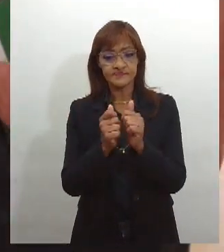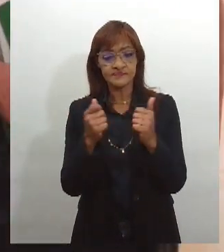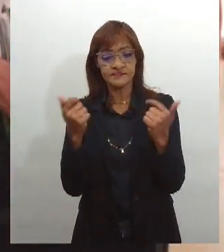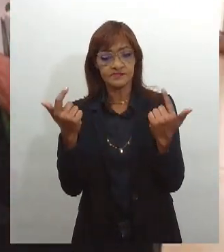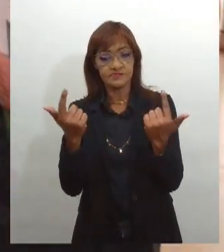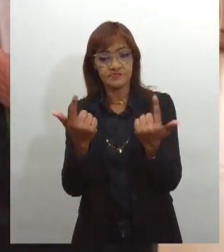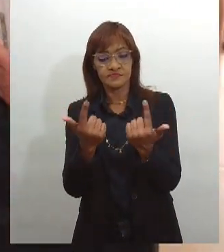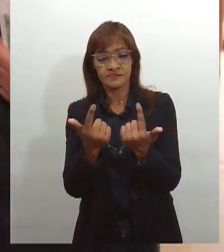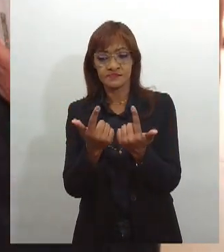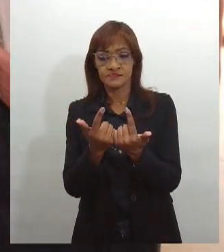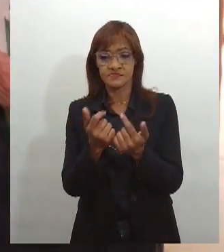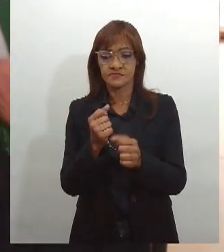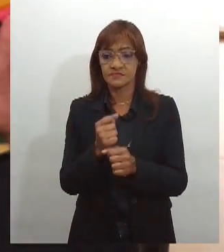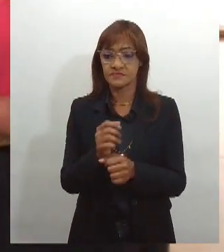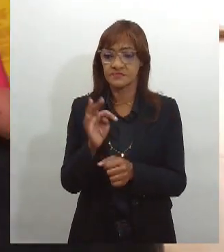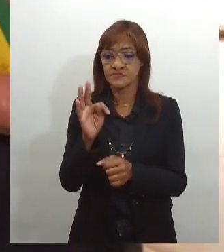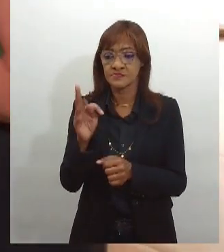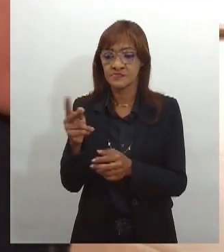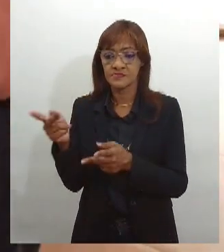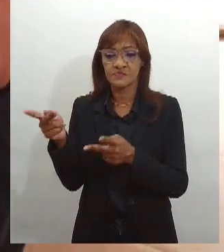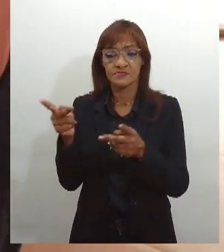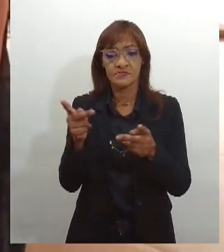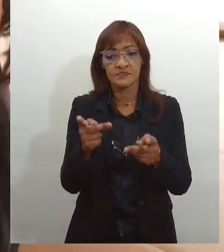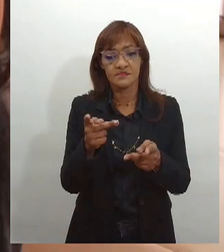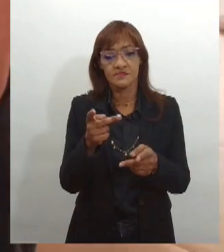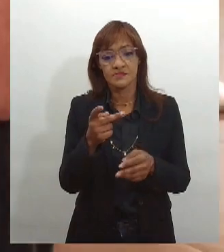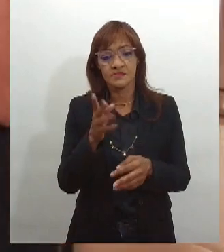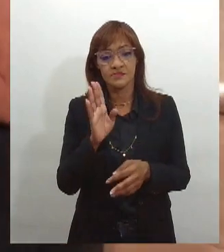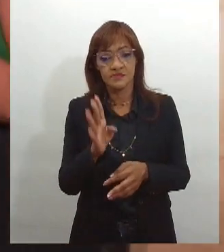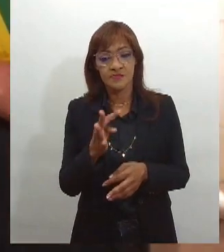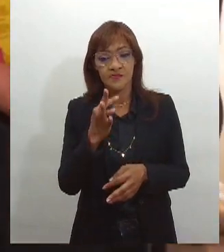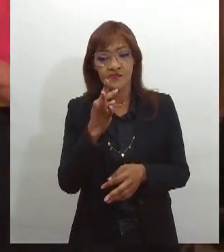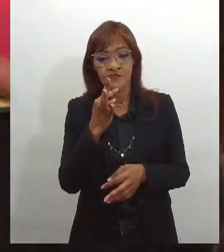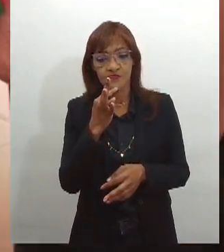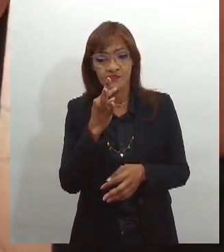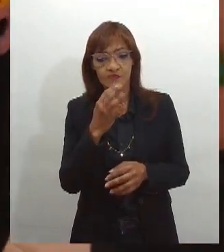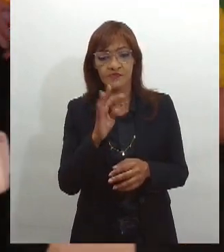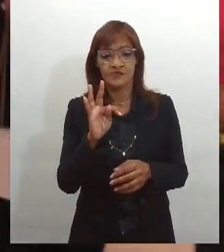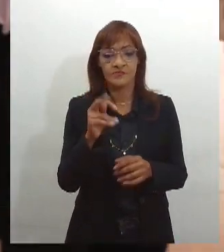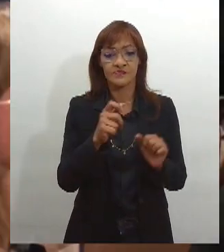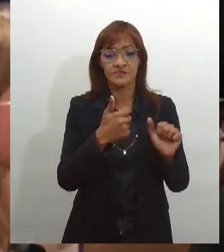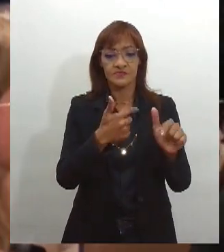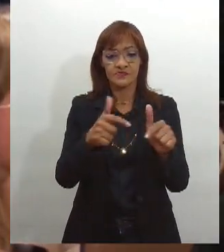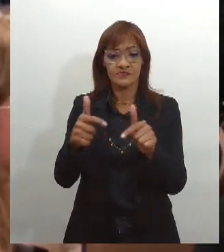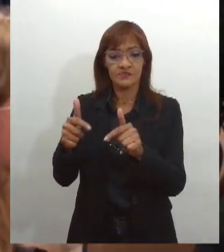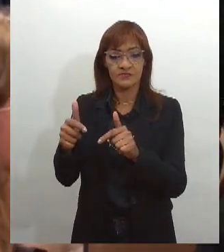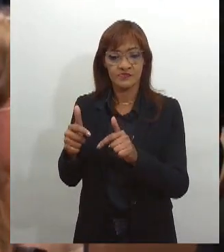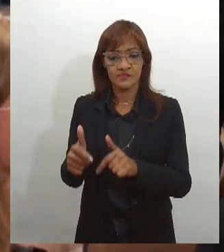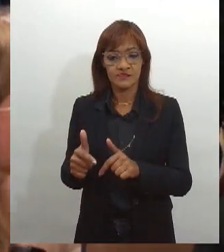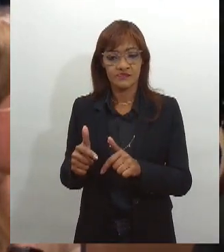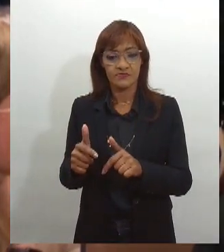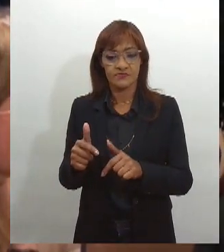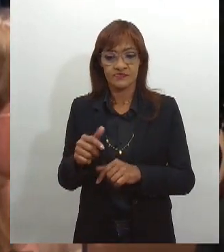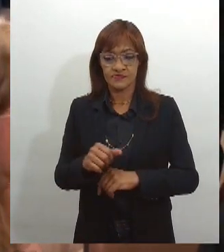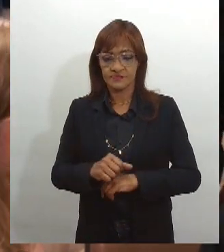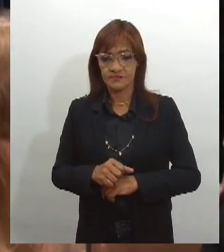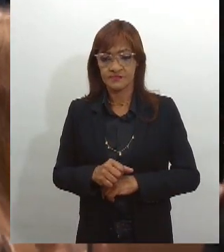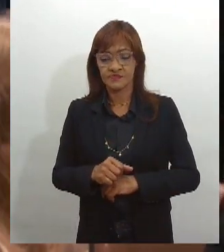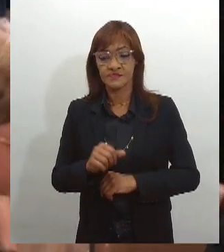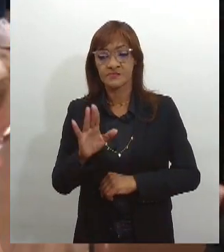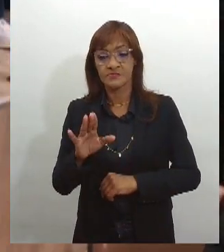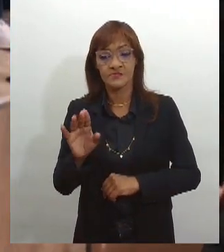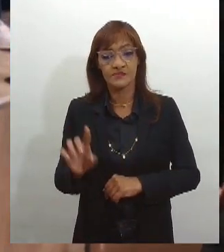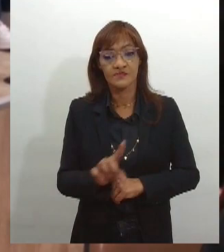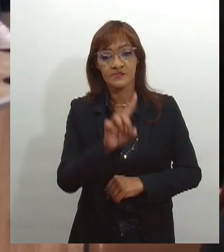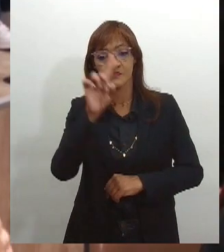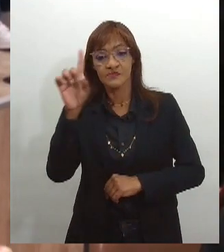os convidados puderam acompanhar de perto os trabalhos do Parlamento Estadual. Um dia que Ronald guardará